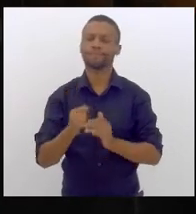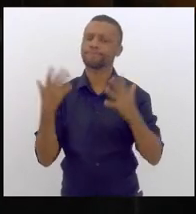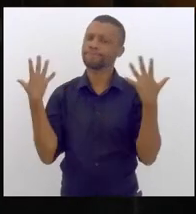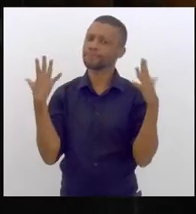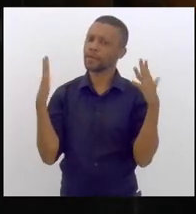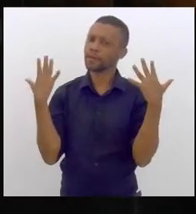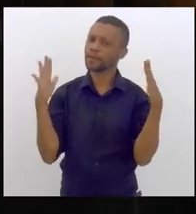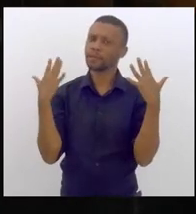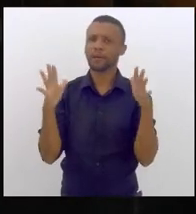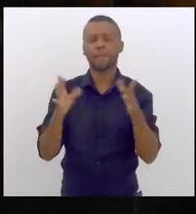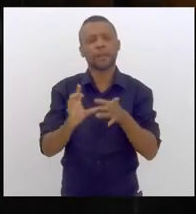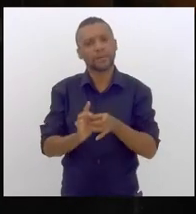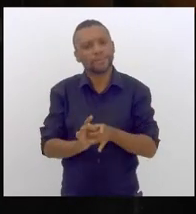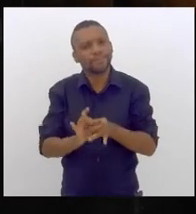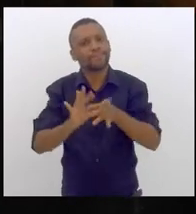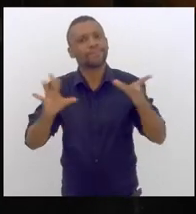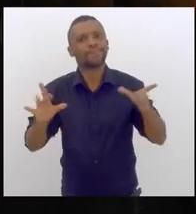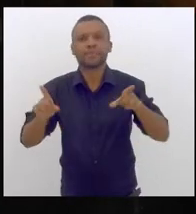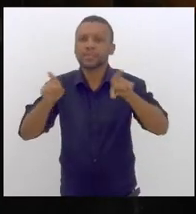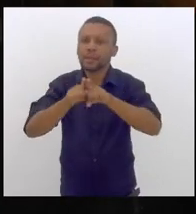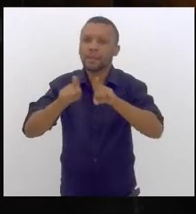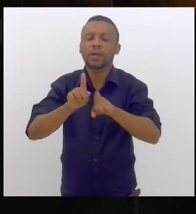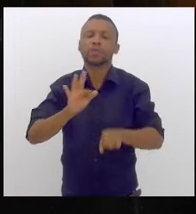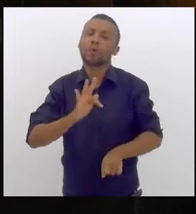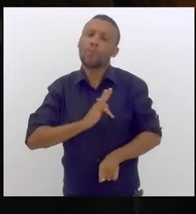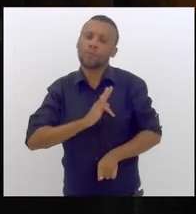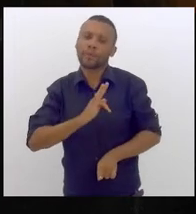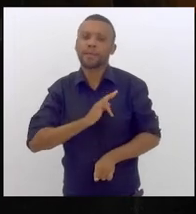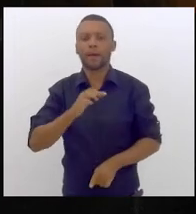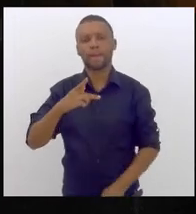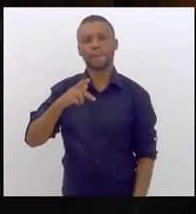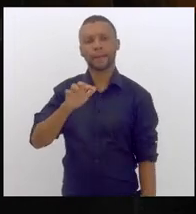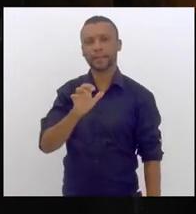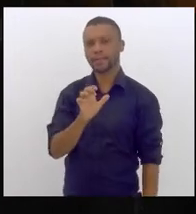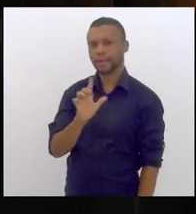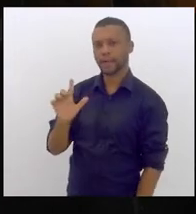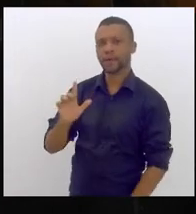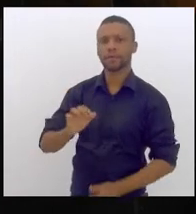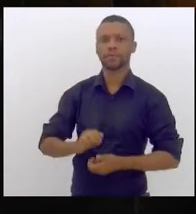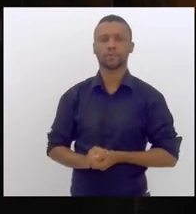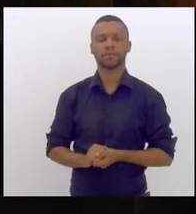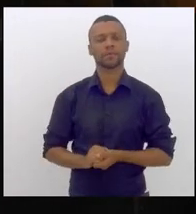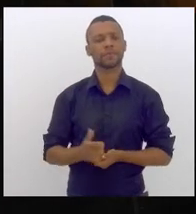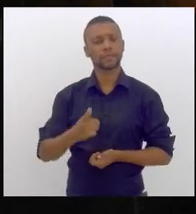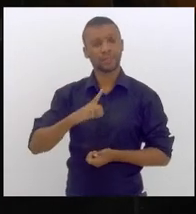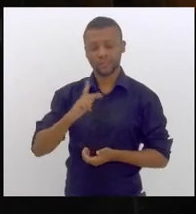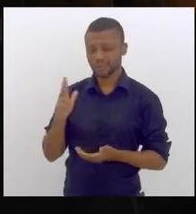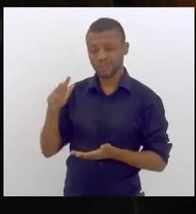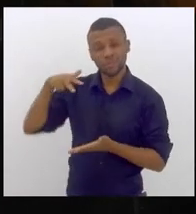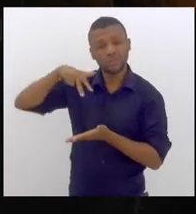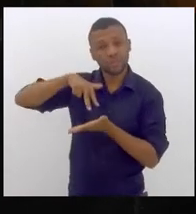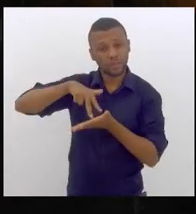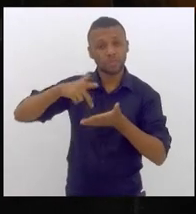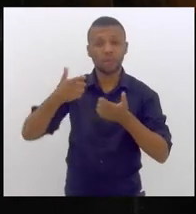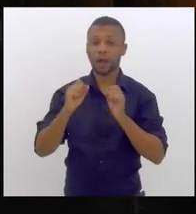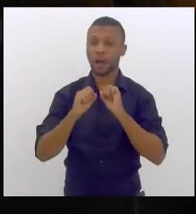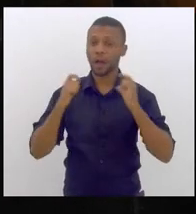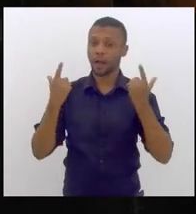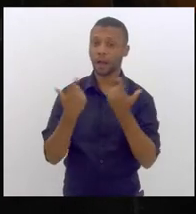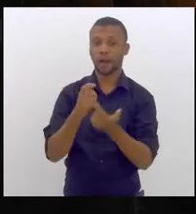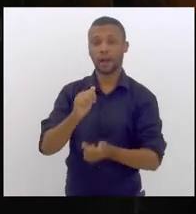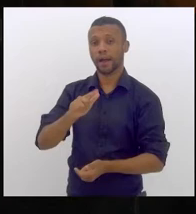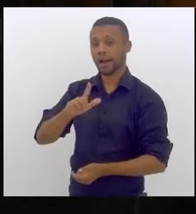parabenizar pela disposição também dos policiais penais que têm vindo a essa casa